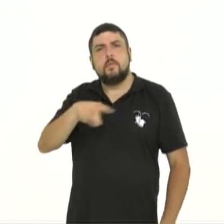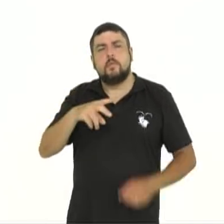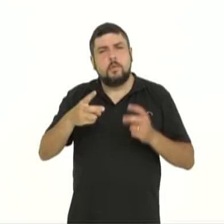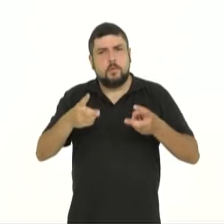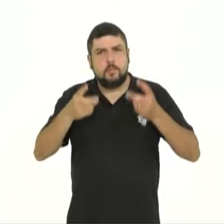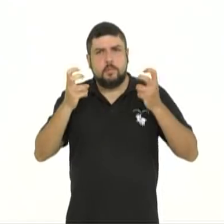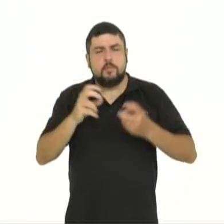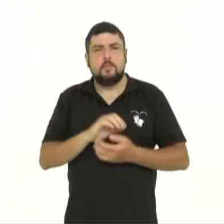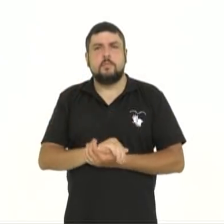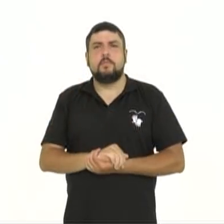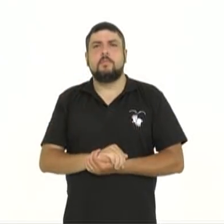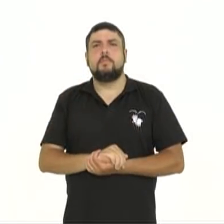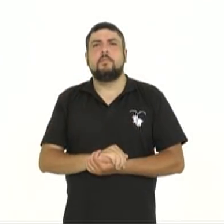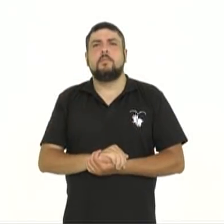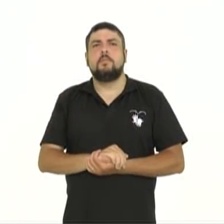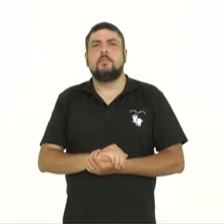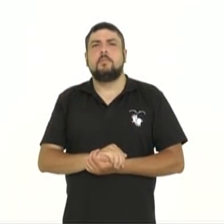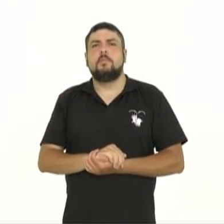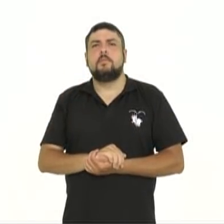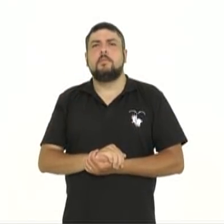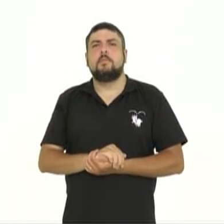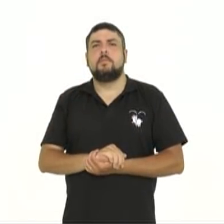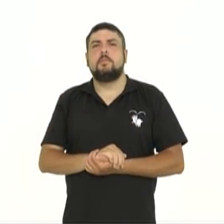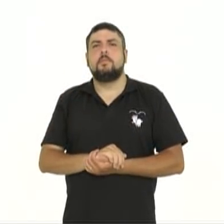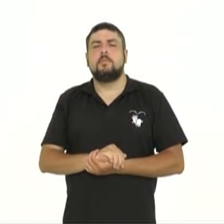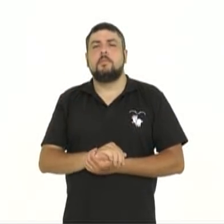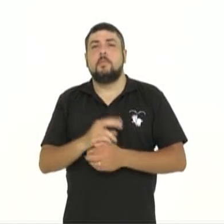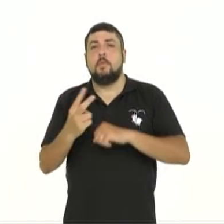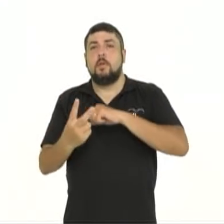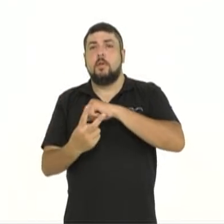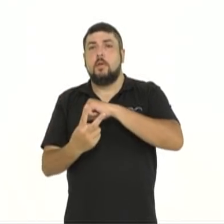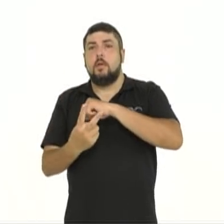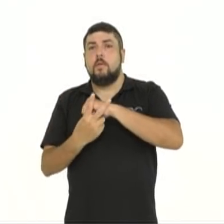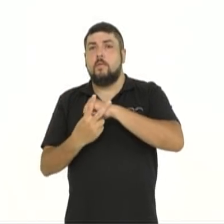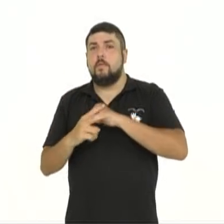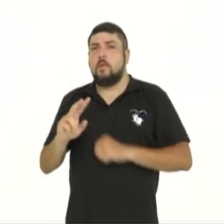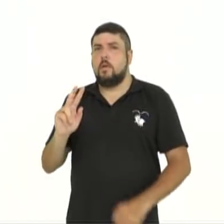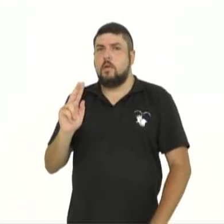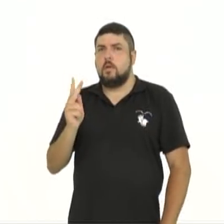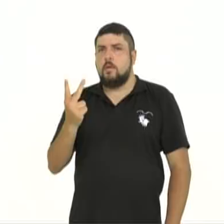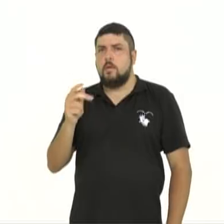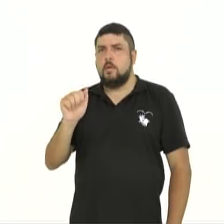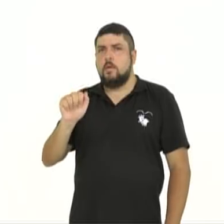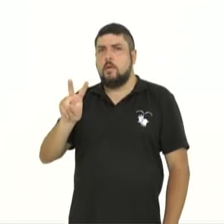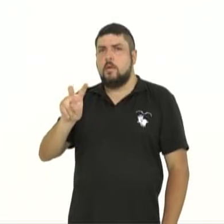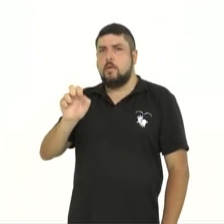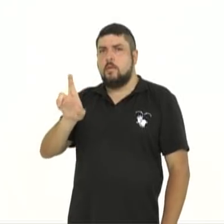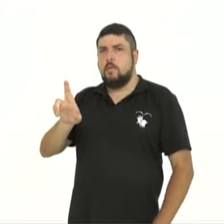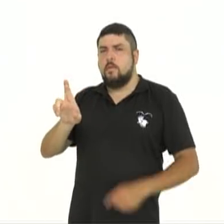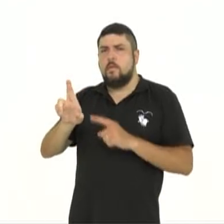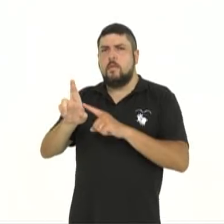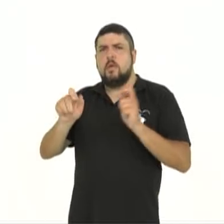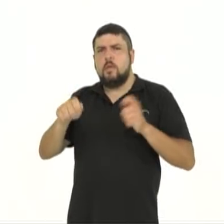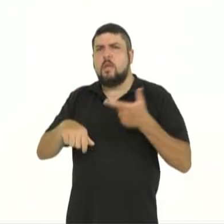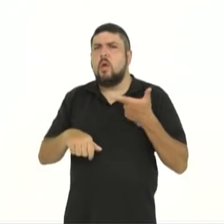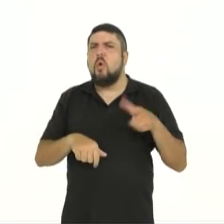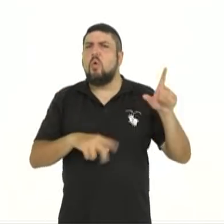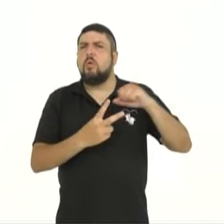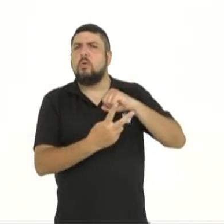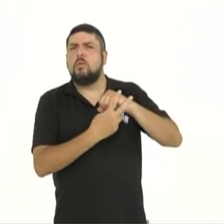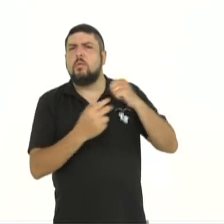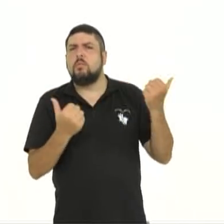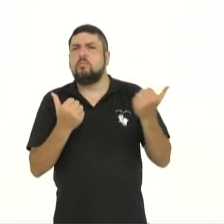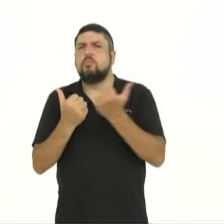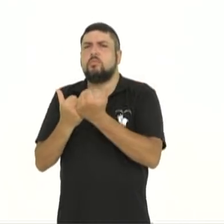certo? Continuando então, olhem lá. O verbo haver poderia ser substituído por qual outro, sem perder o